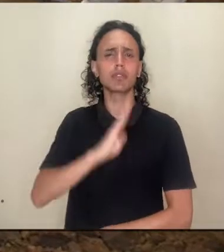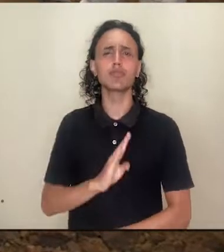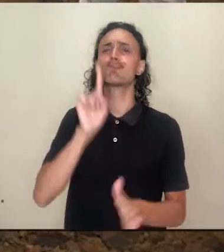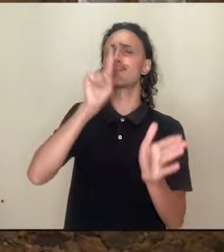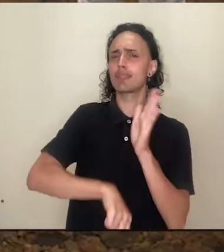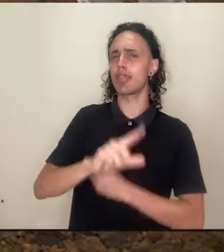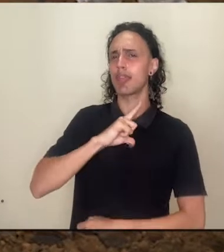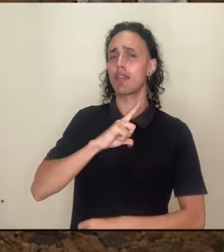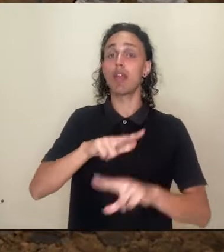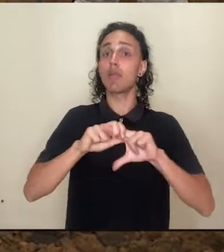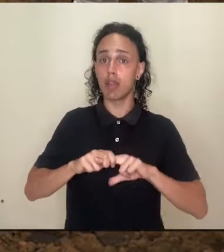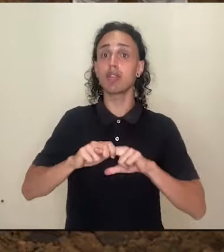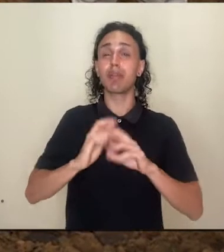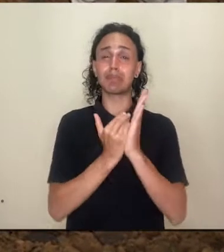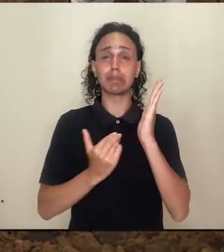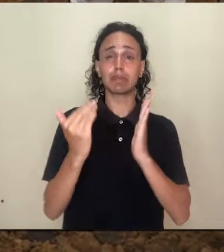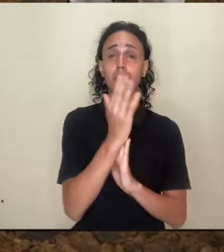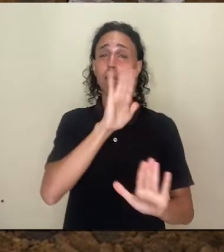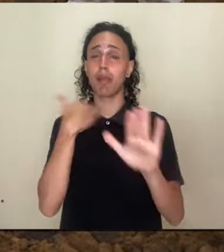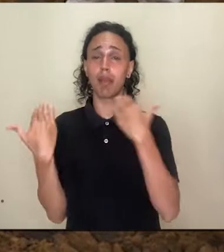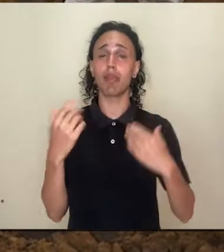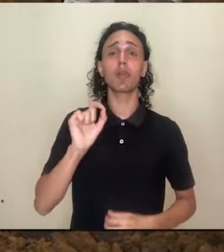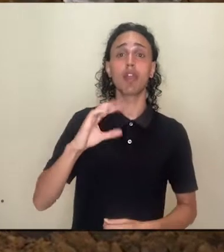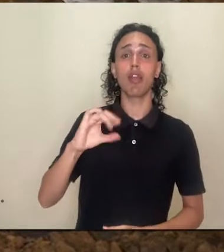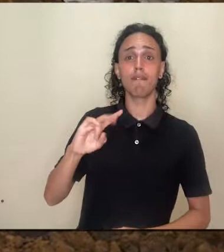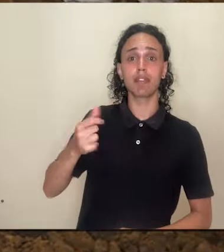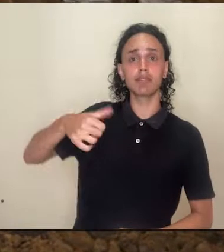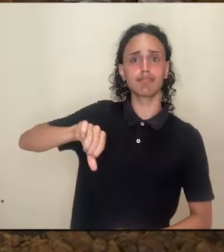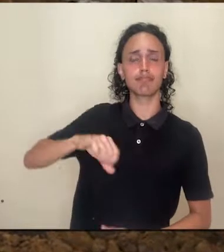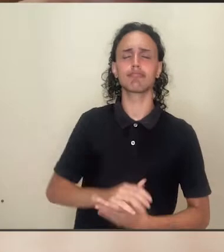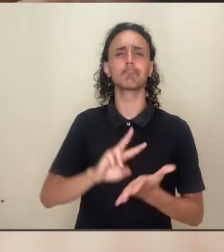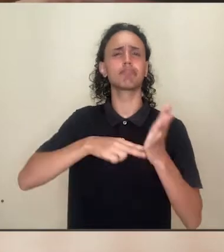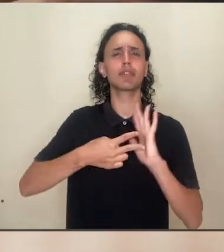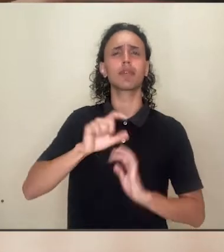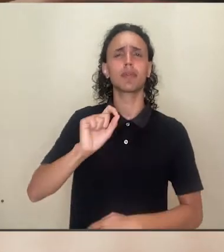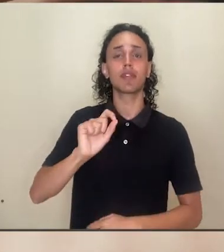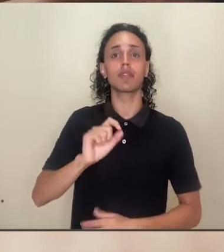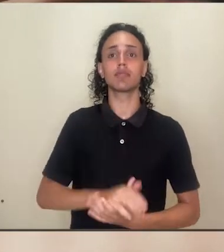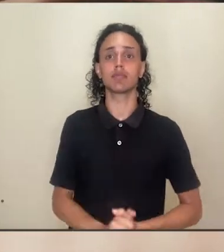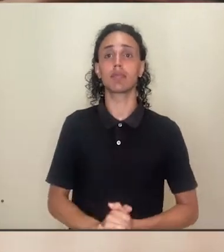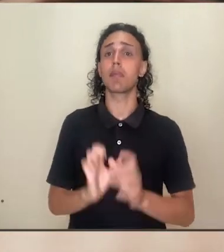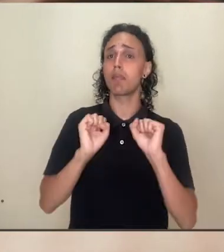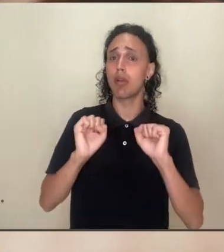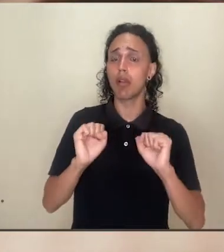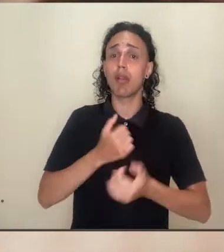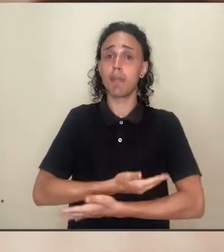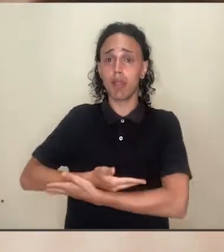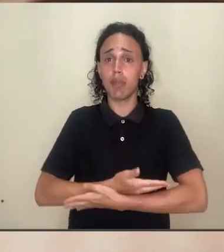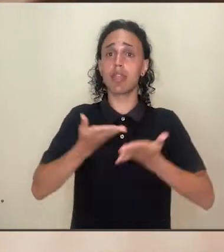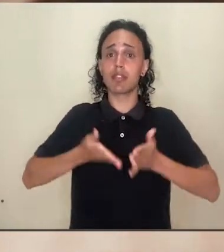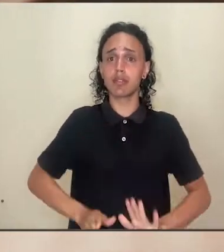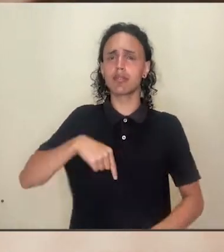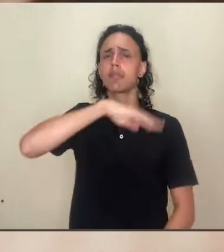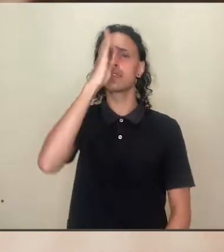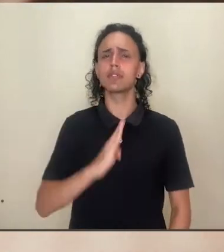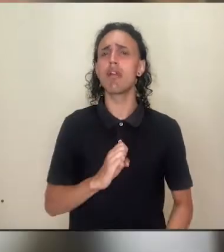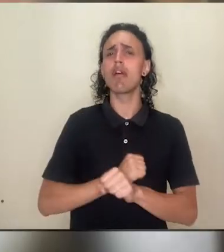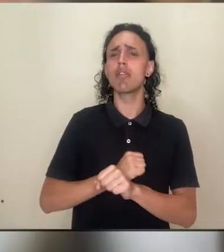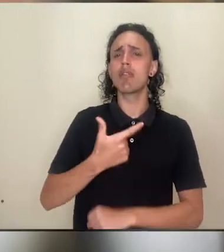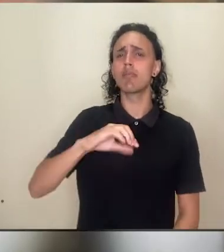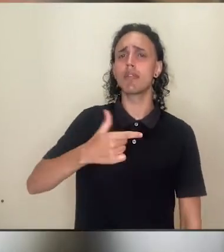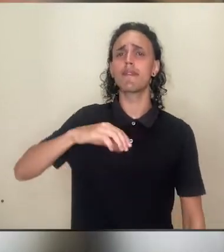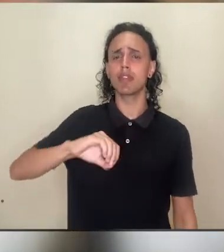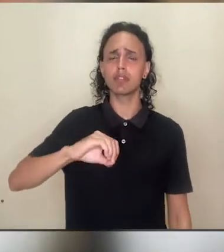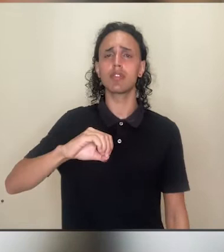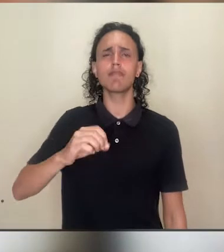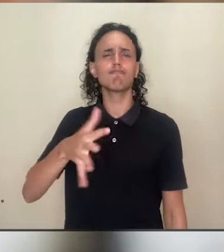das mortes em excesso por Covid-19. Ou seja, provavelmente, bebês nascidos no Brasil em 2020